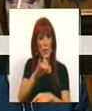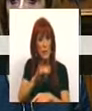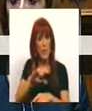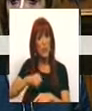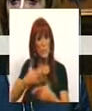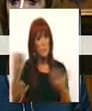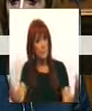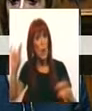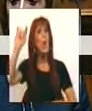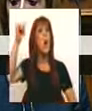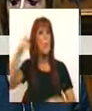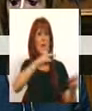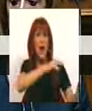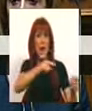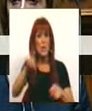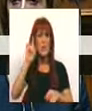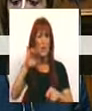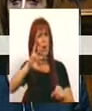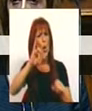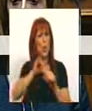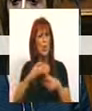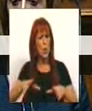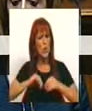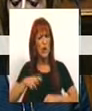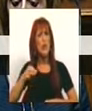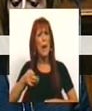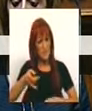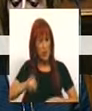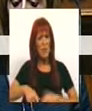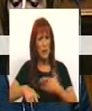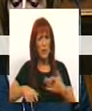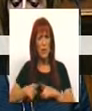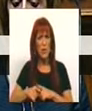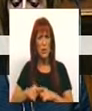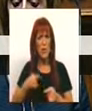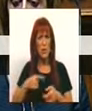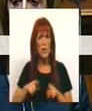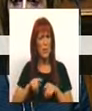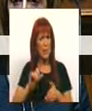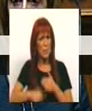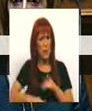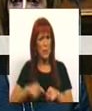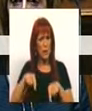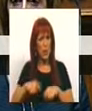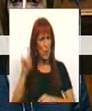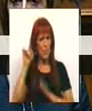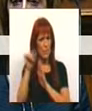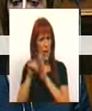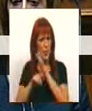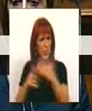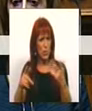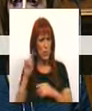pcp mesmo que elas mereceu o acolhimento do partido de seu está não vamos obrigar deste princípio